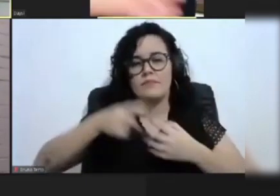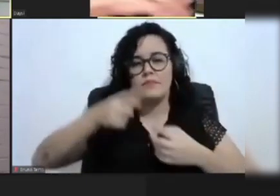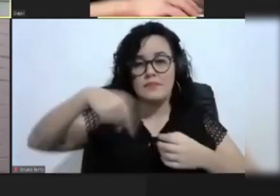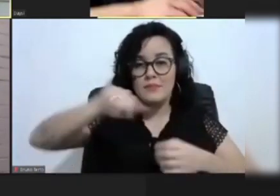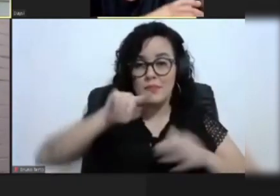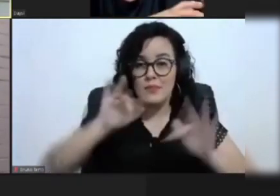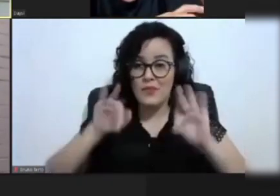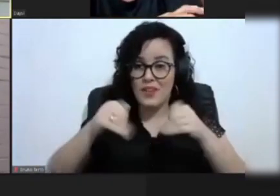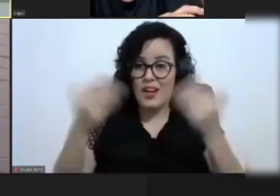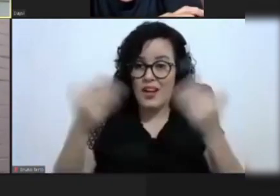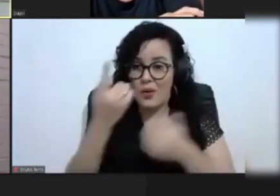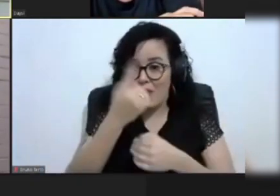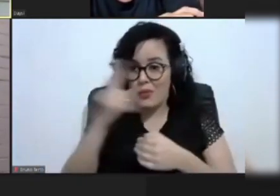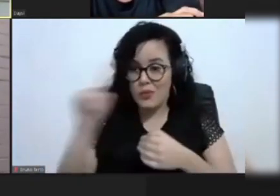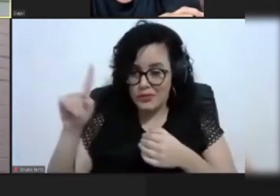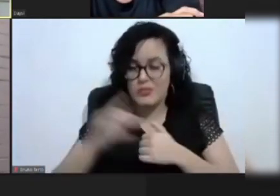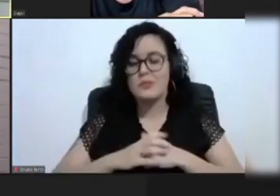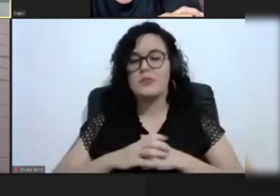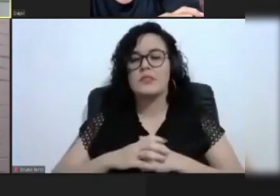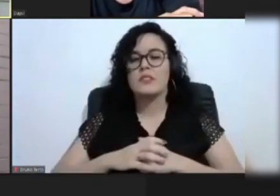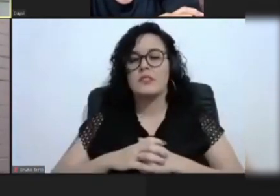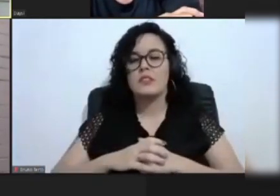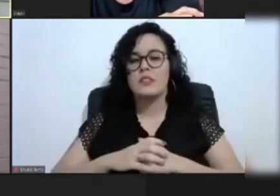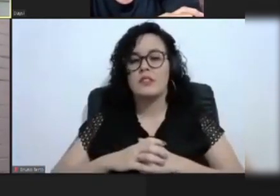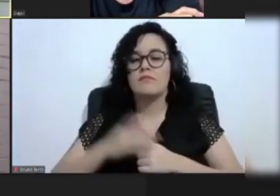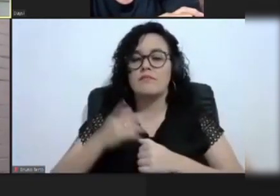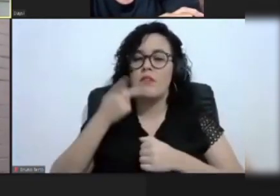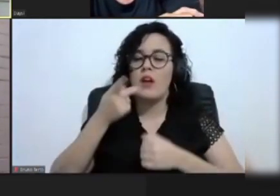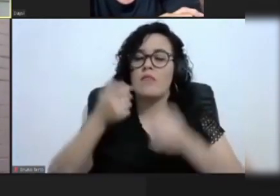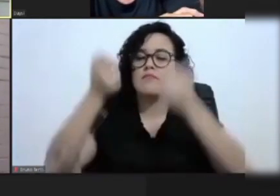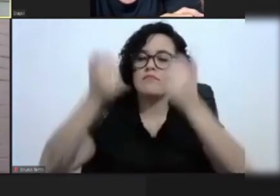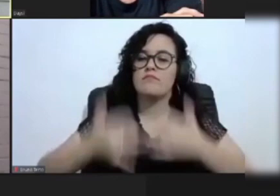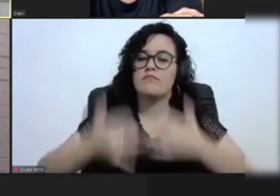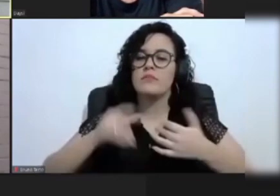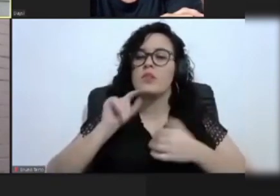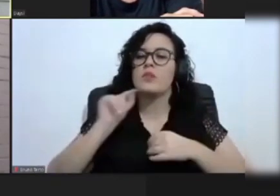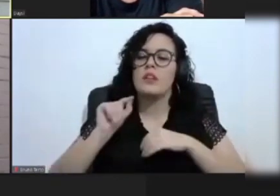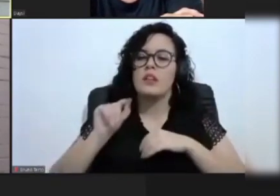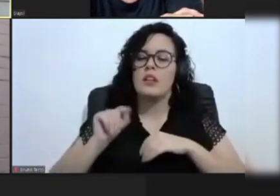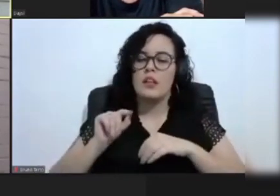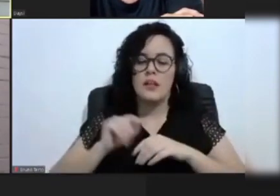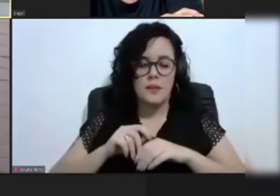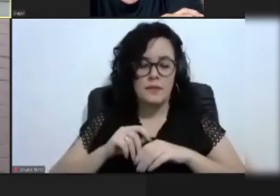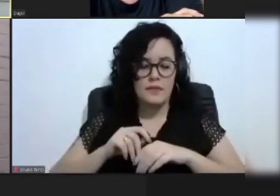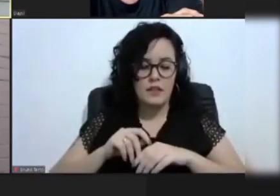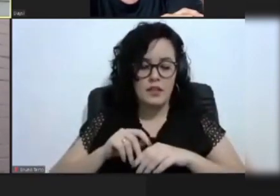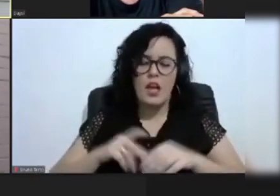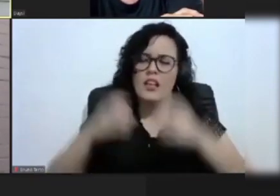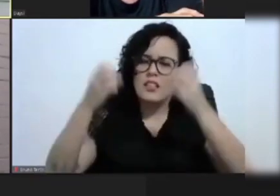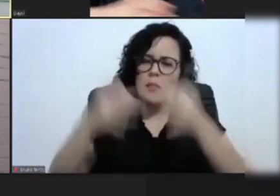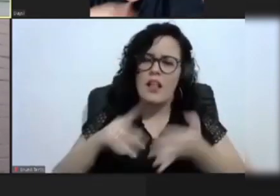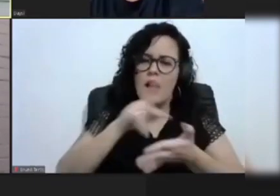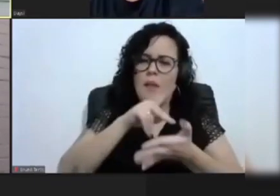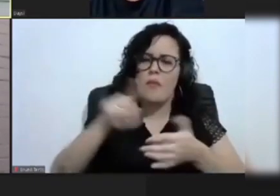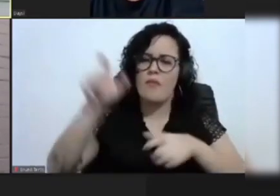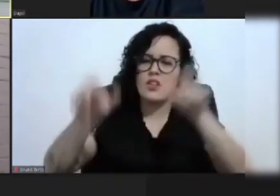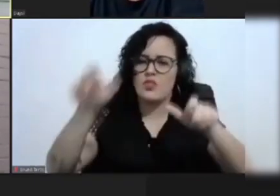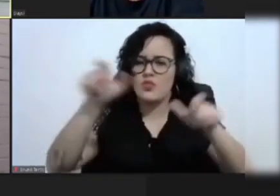finalizassem esse encontro trazendo para as pessoas que estão nos assistindo, para esses professores que estão